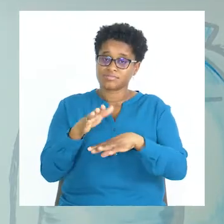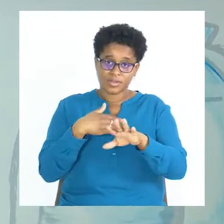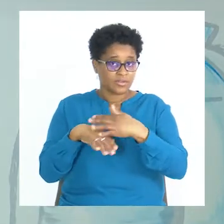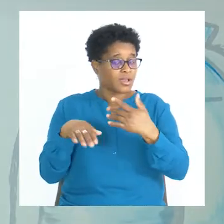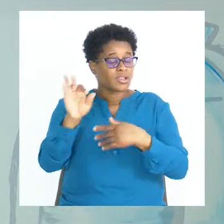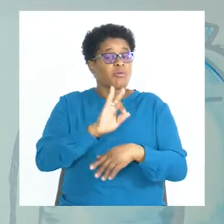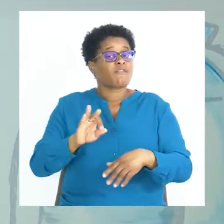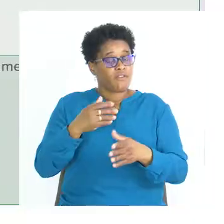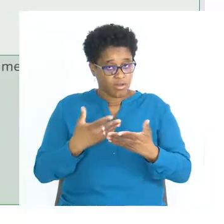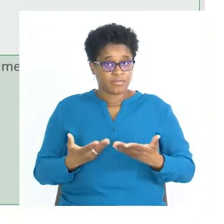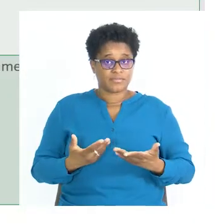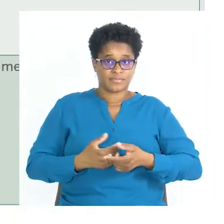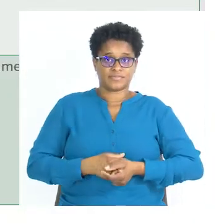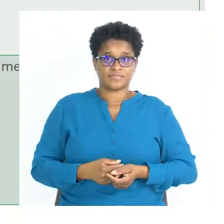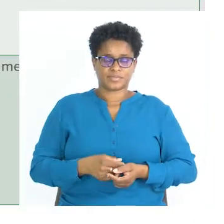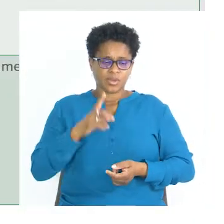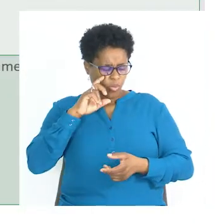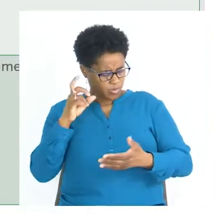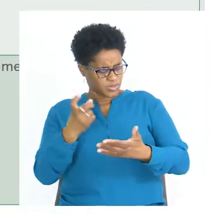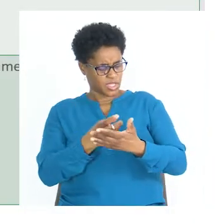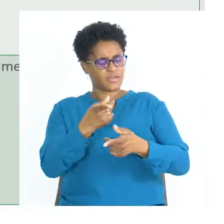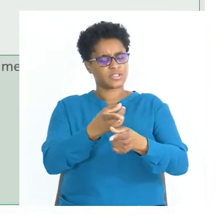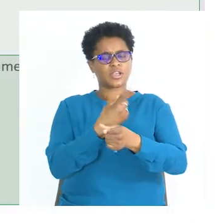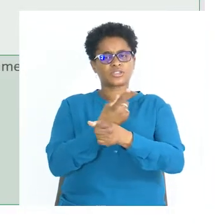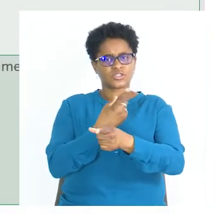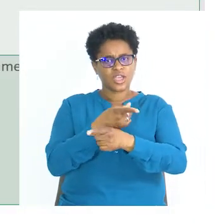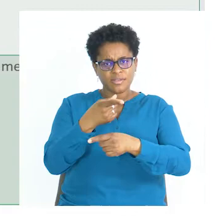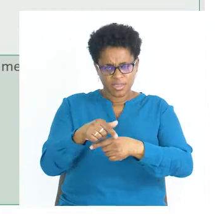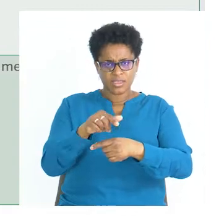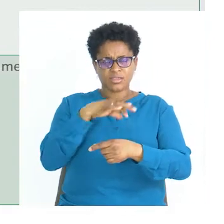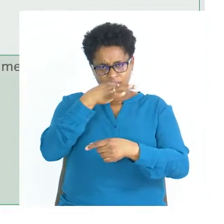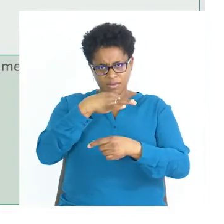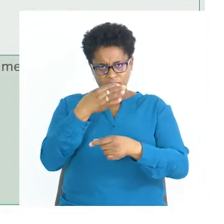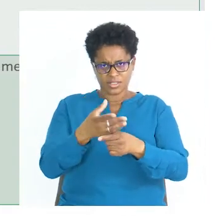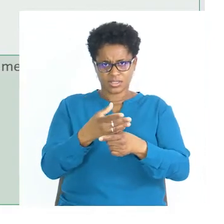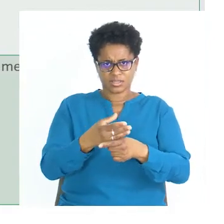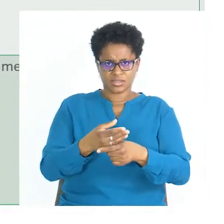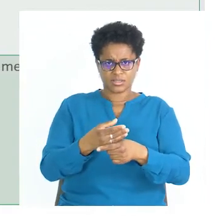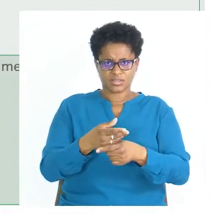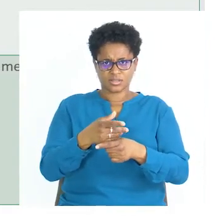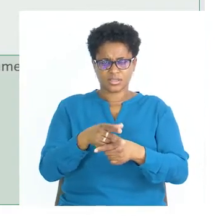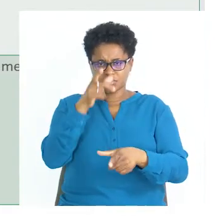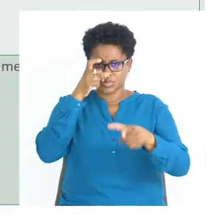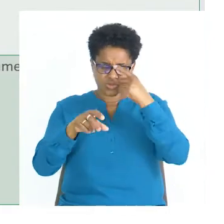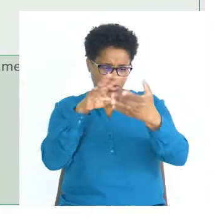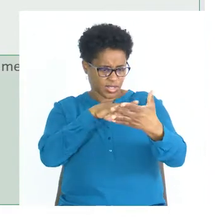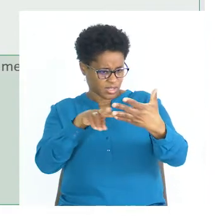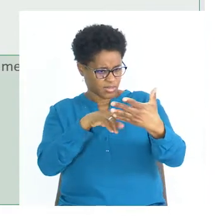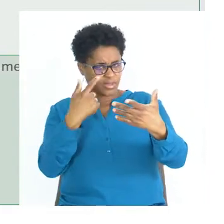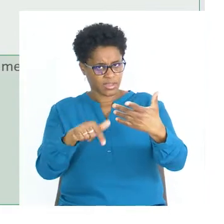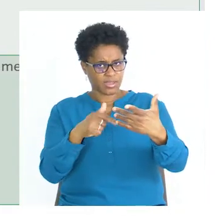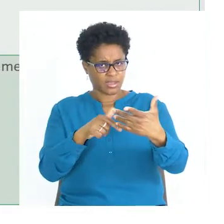ages de alguma forma. Observe essa característica. Tenta convencer, persuadir o leitor a adotar